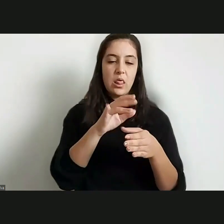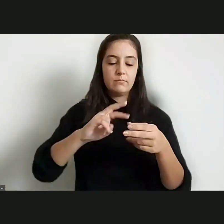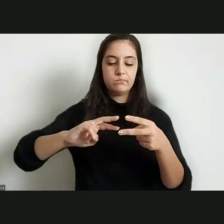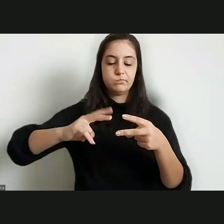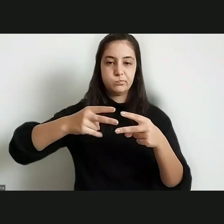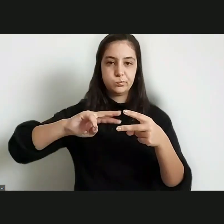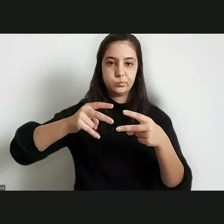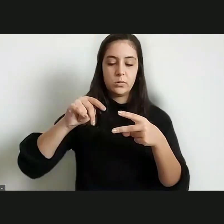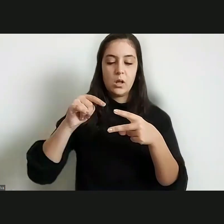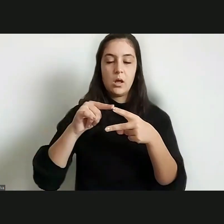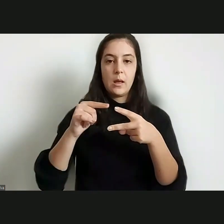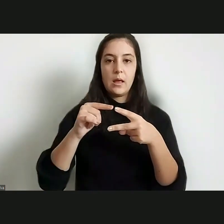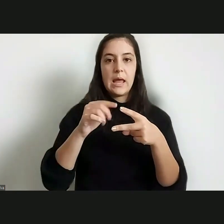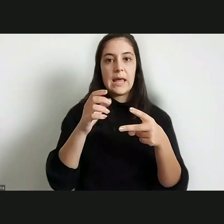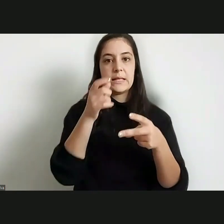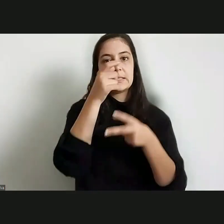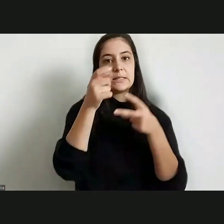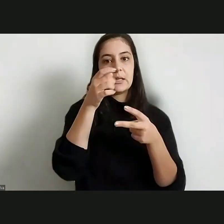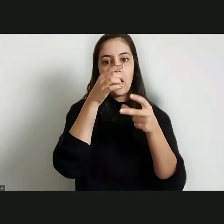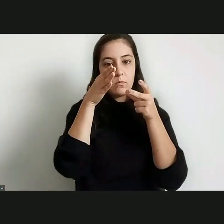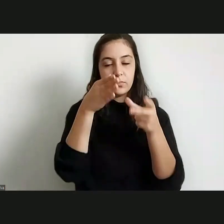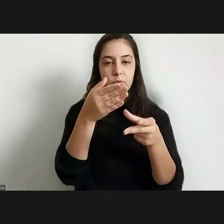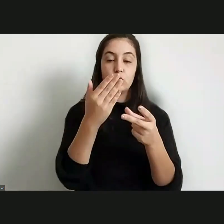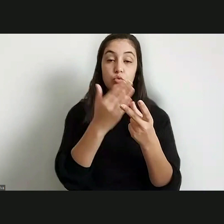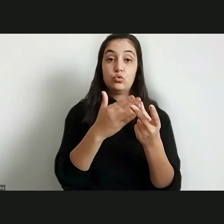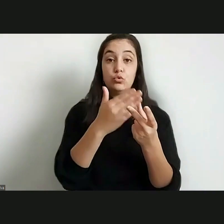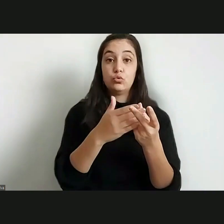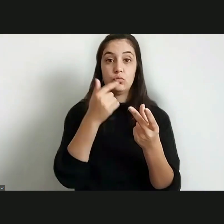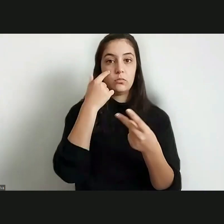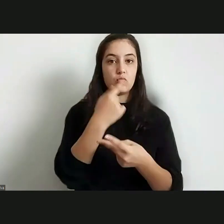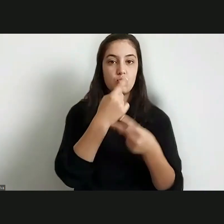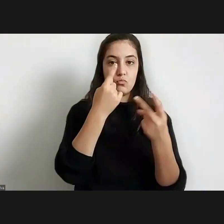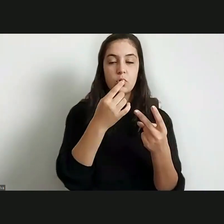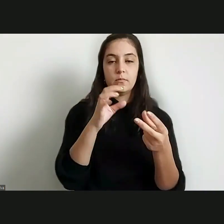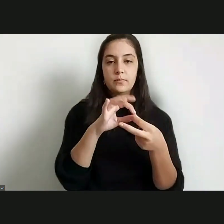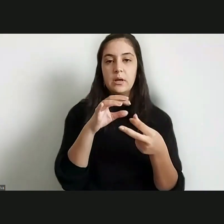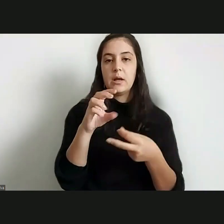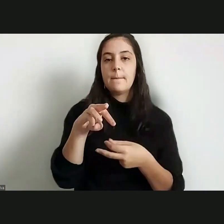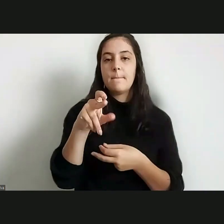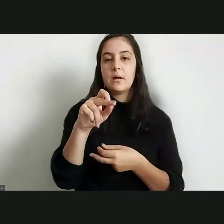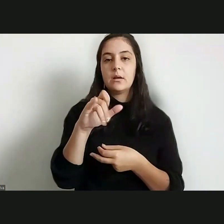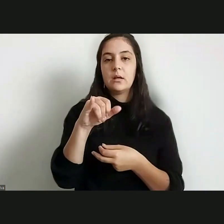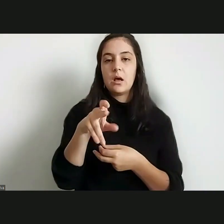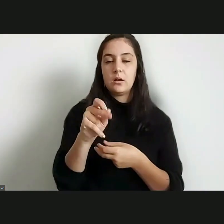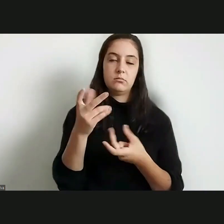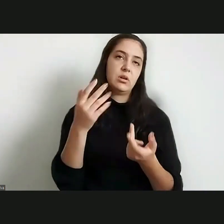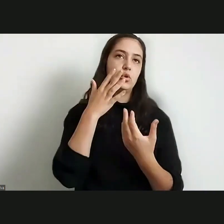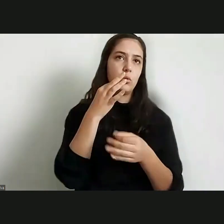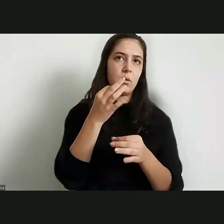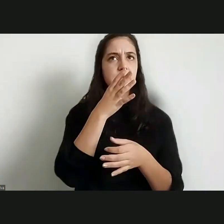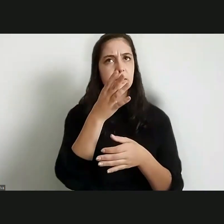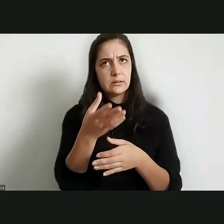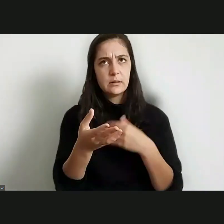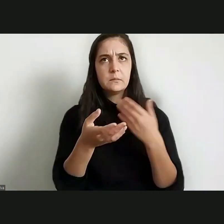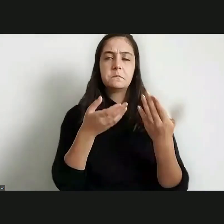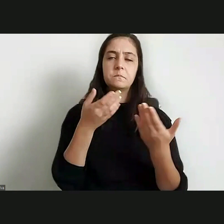face que se dedica este estudo que agora nos foi apresentado pela Mariana, ou seja, é comum nós ouvirmos dizer que os cidadãos